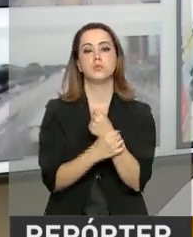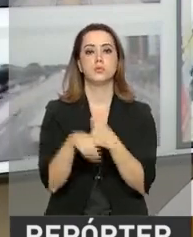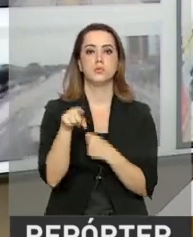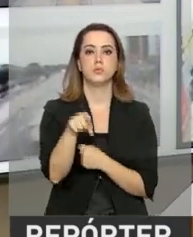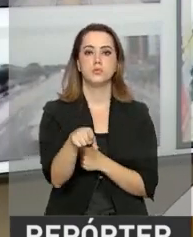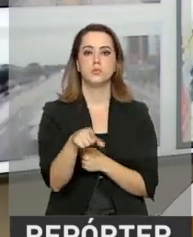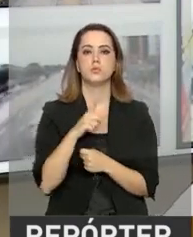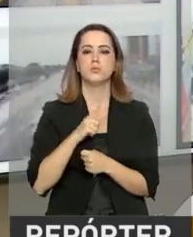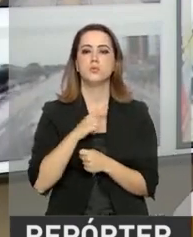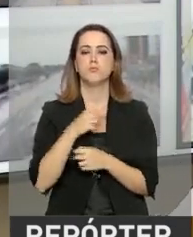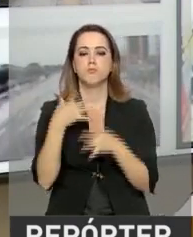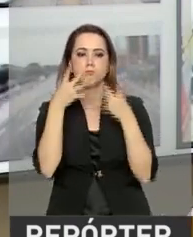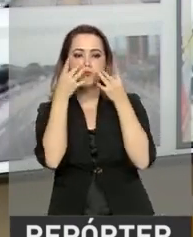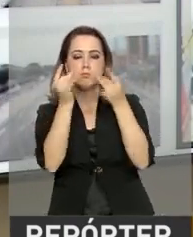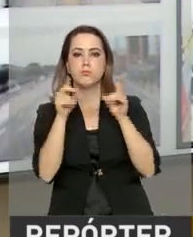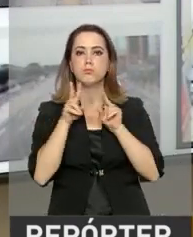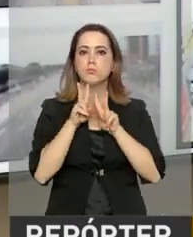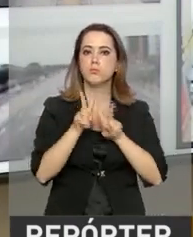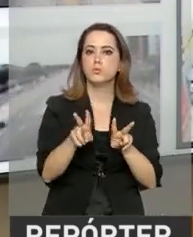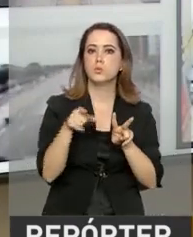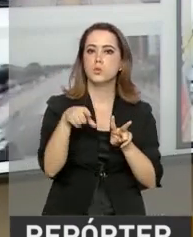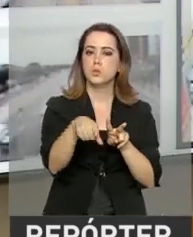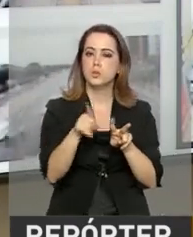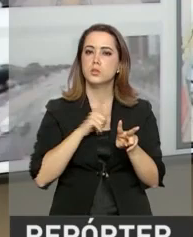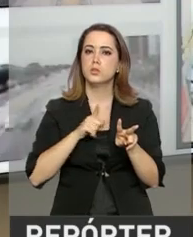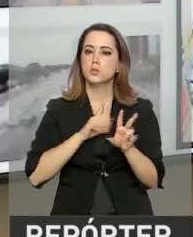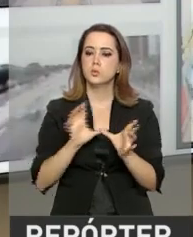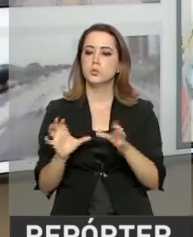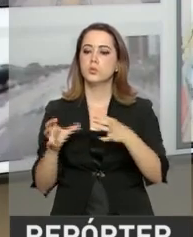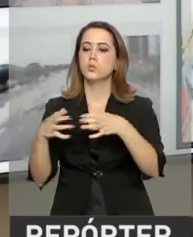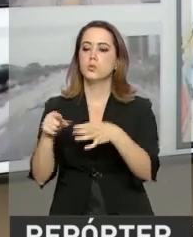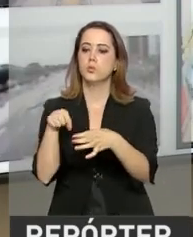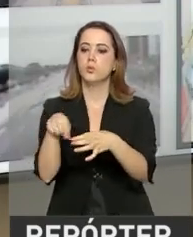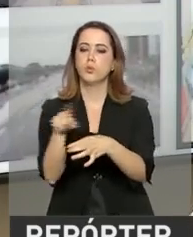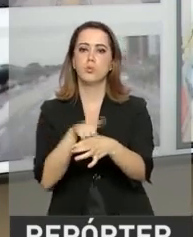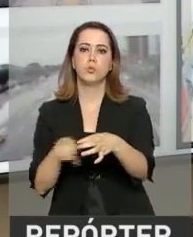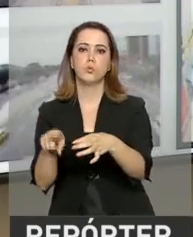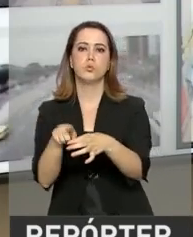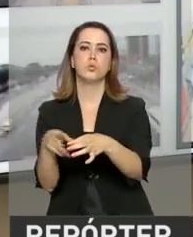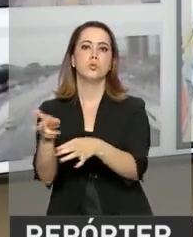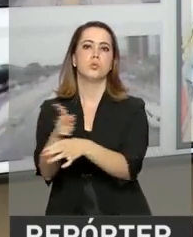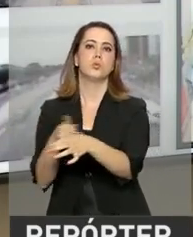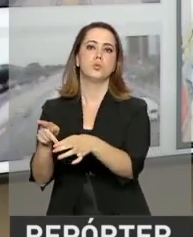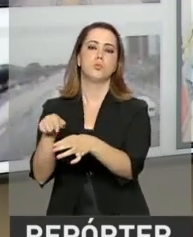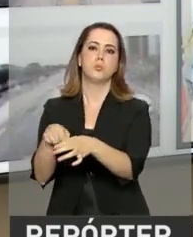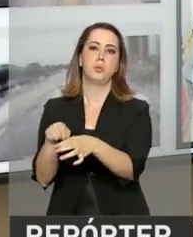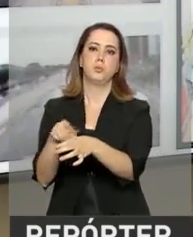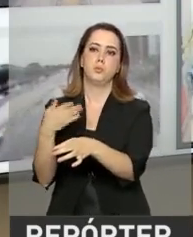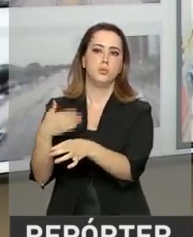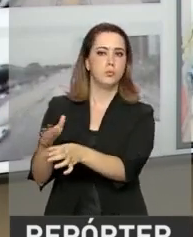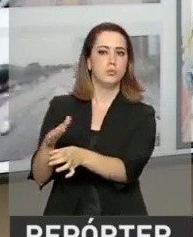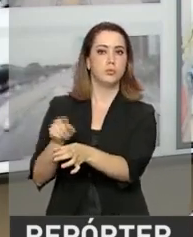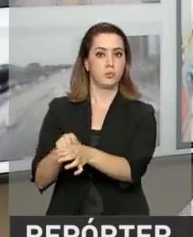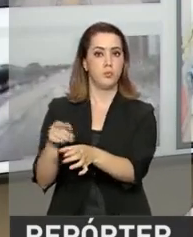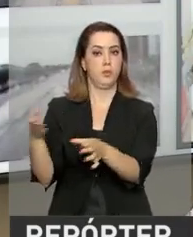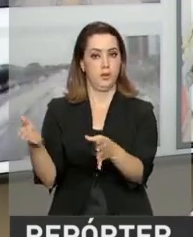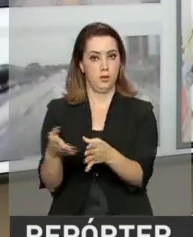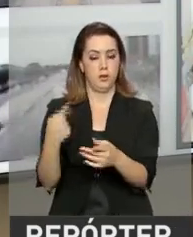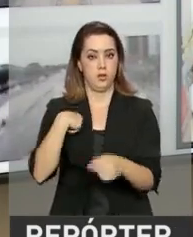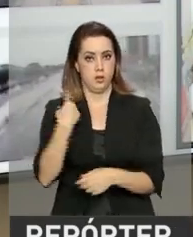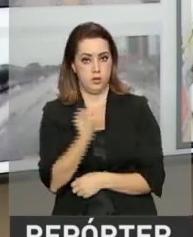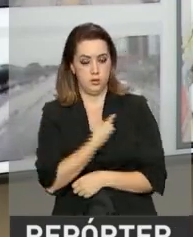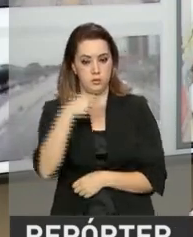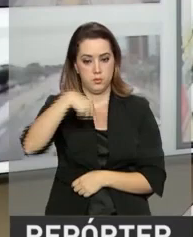estão focadas na segurança das suas delegações, na segurança daqueles nacionais de outros países que estão aqui assistindo os jogos. Da